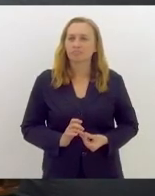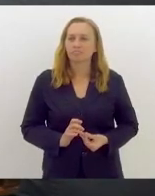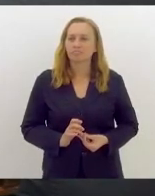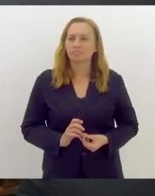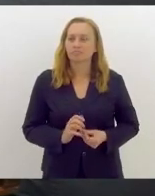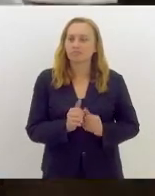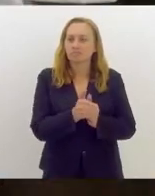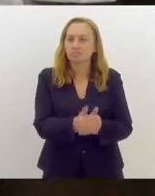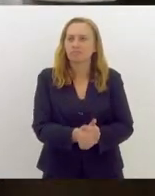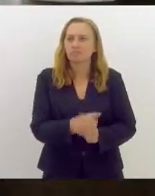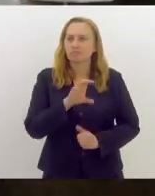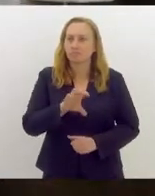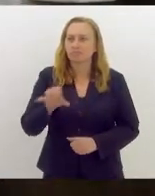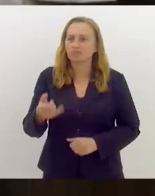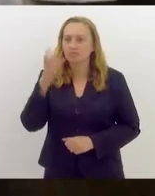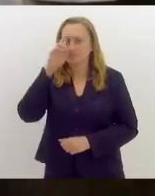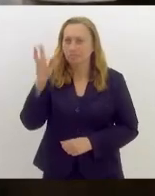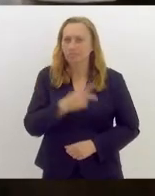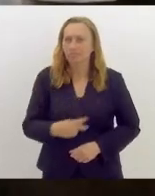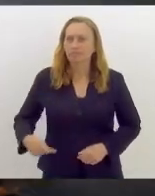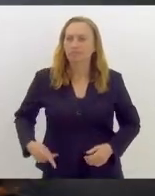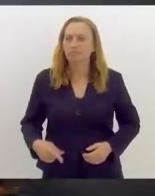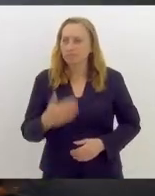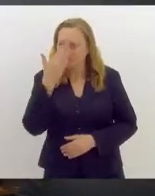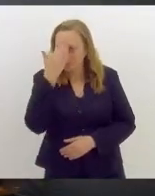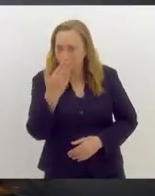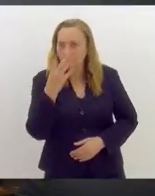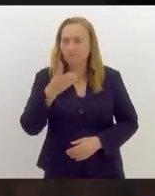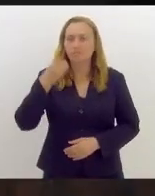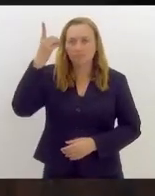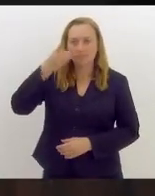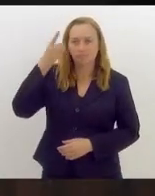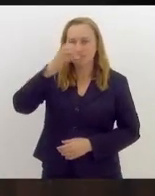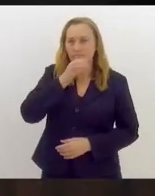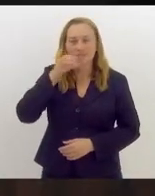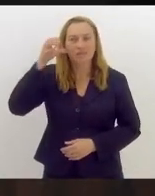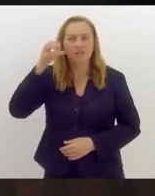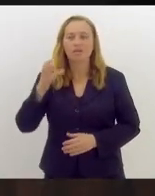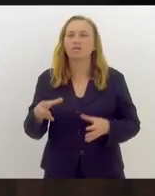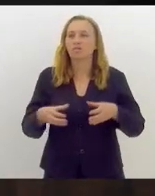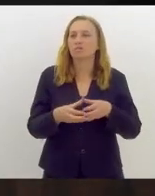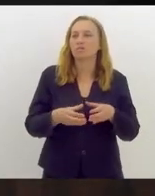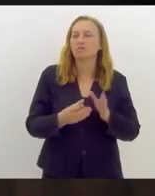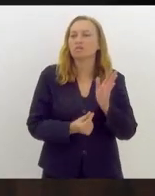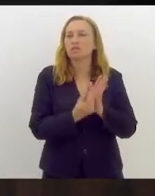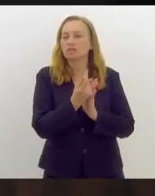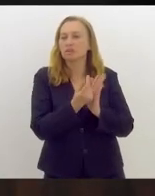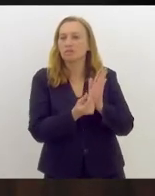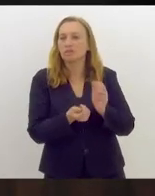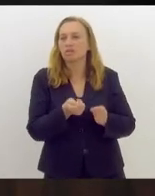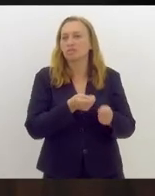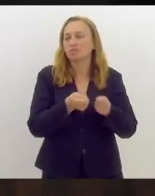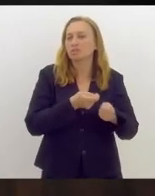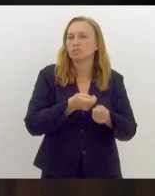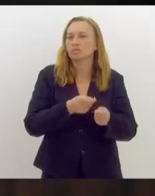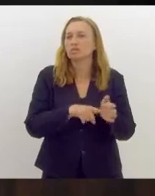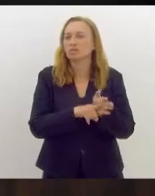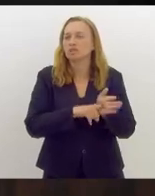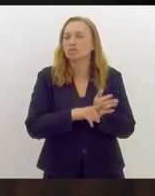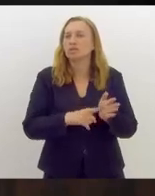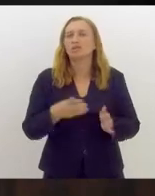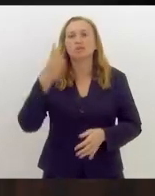acompanho parecendo ccj Presidente Obrigado deputada Célia pela comissão de orçamentos nova fiscalização financeira e controle Deputado